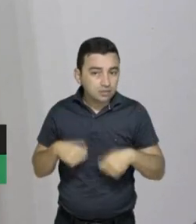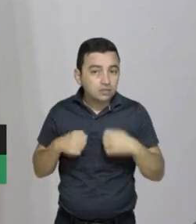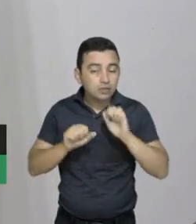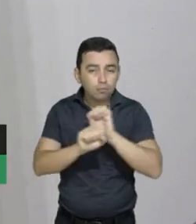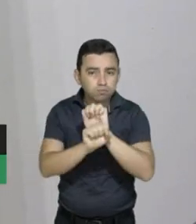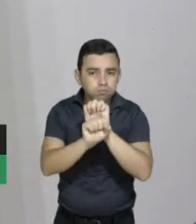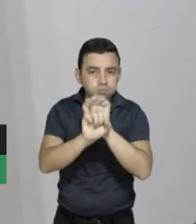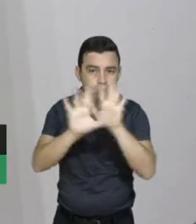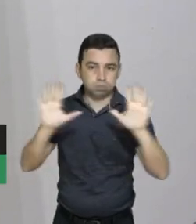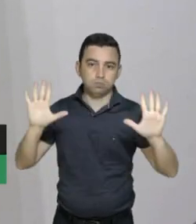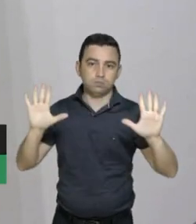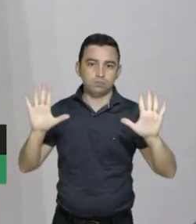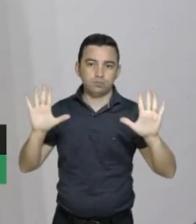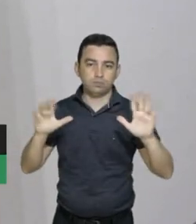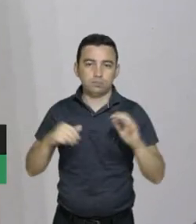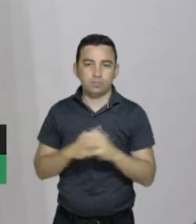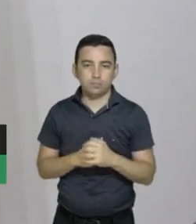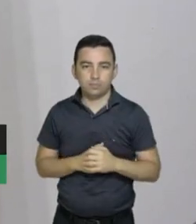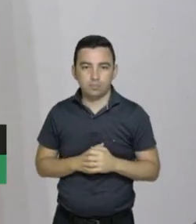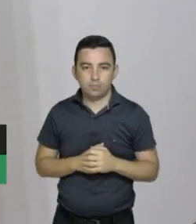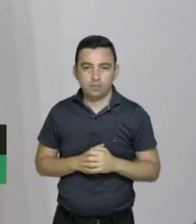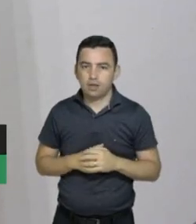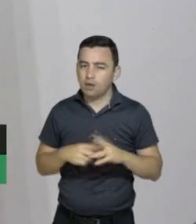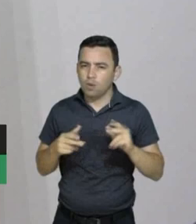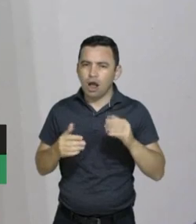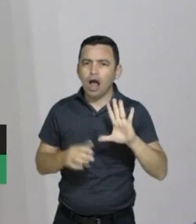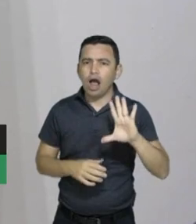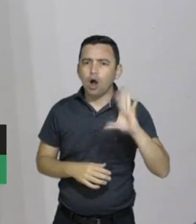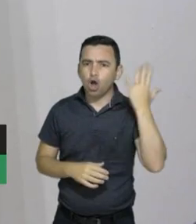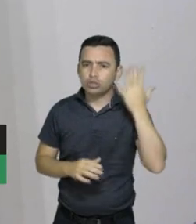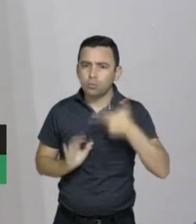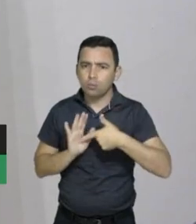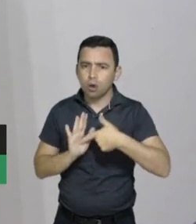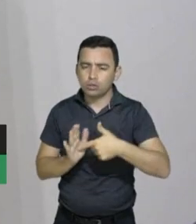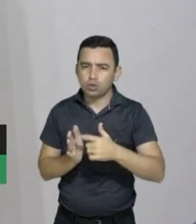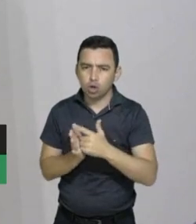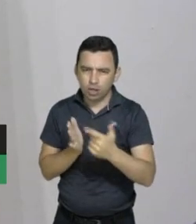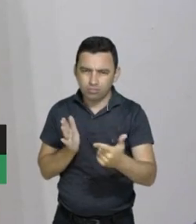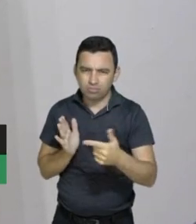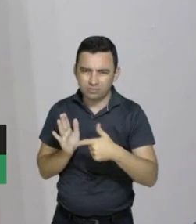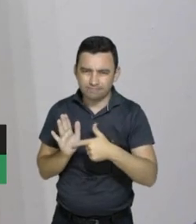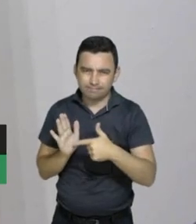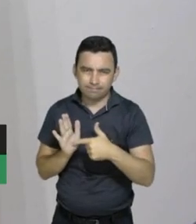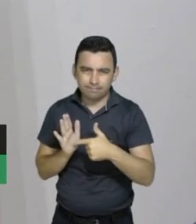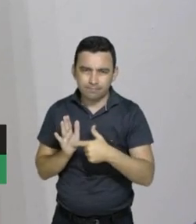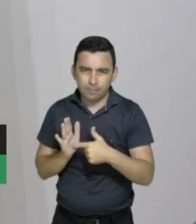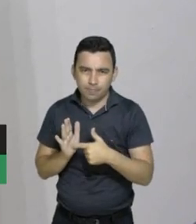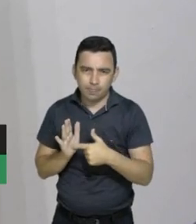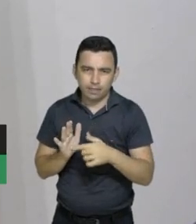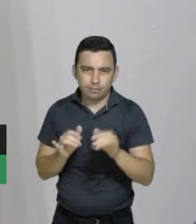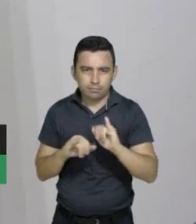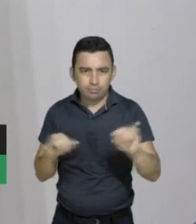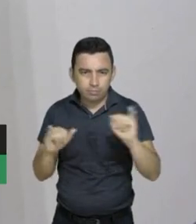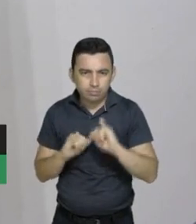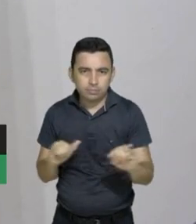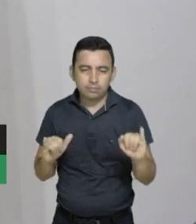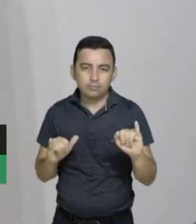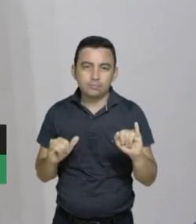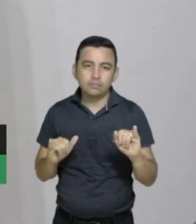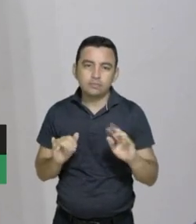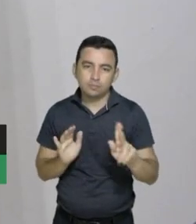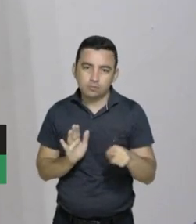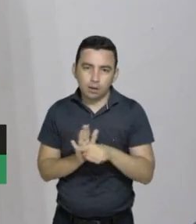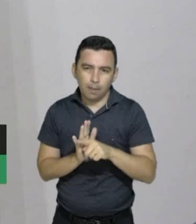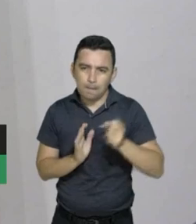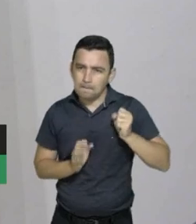transparência assim que saiu esse acontecido essa informação do redução das